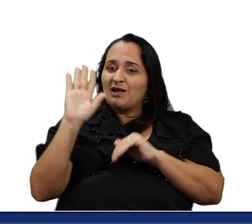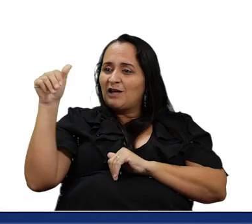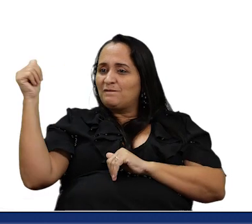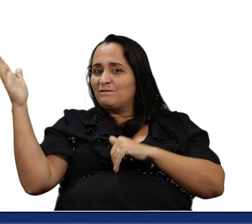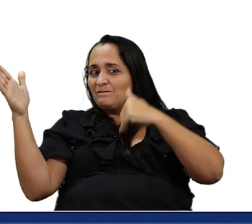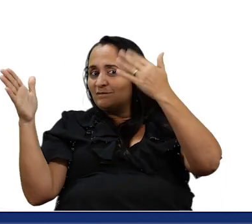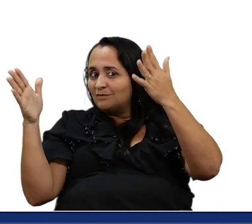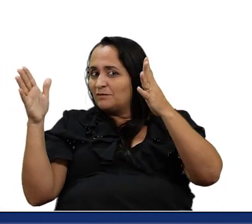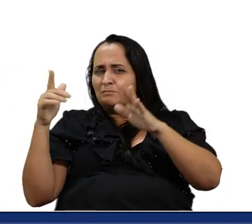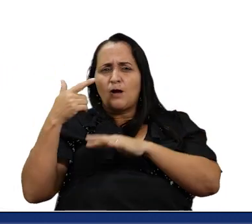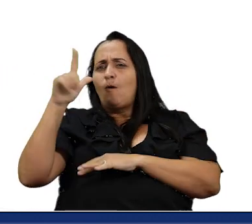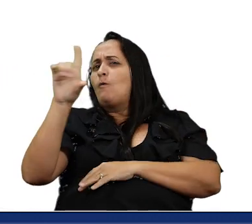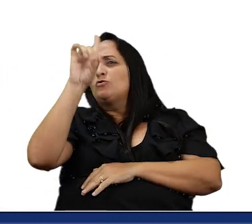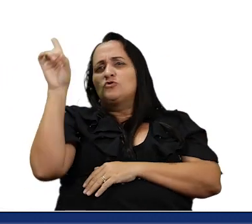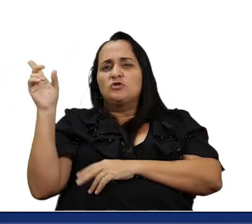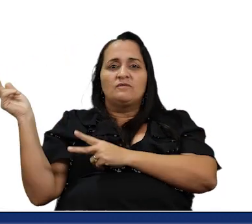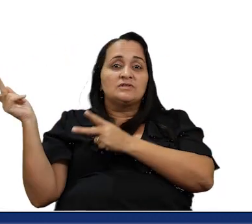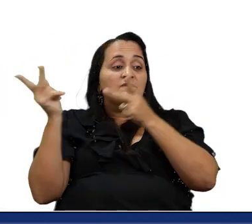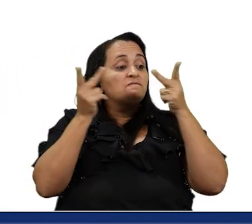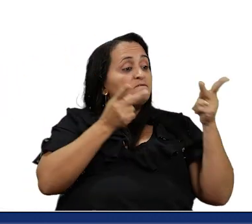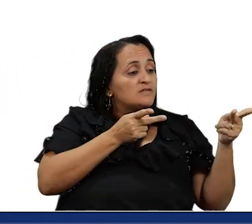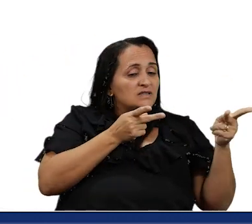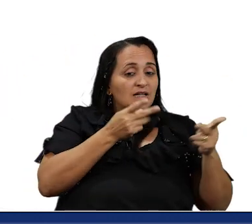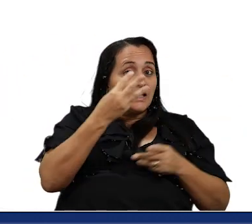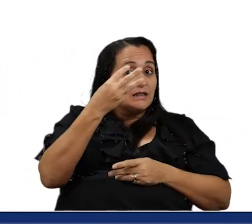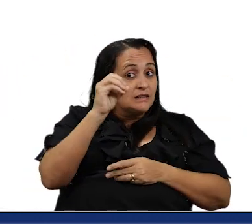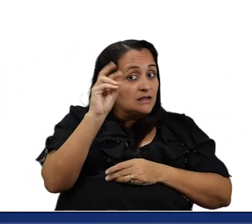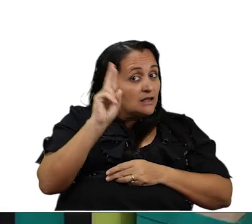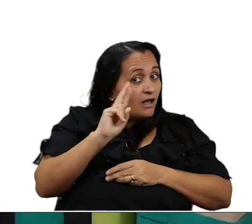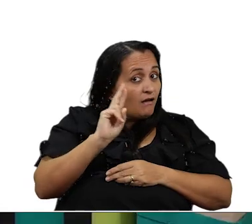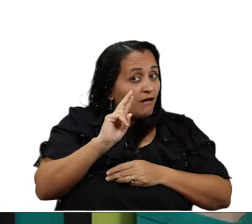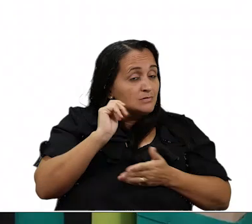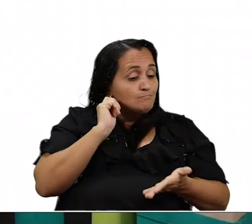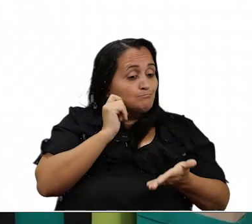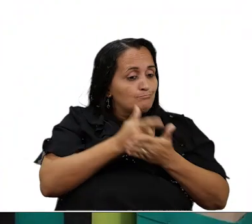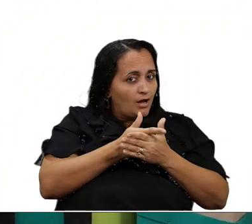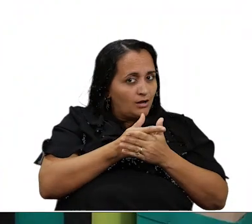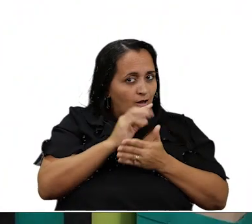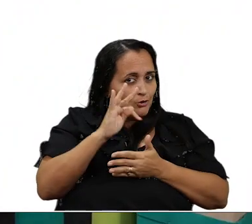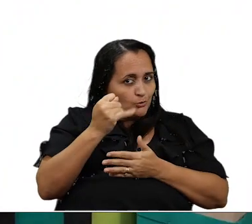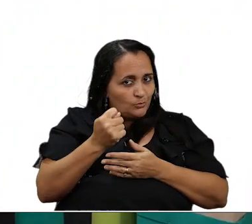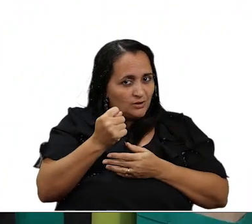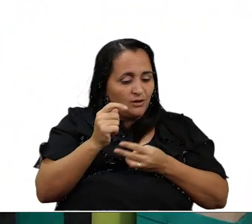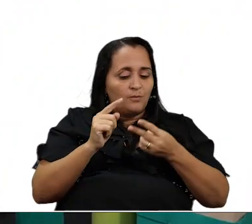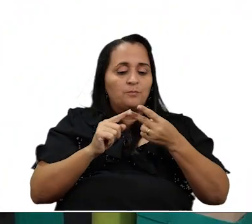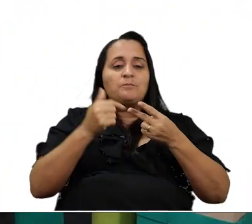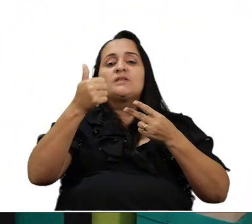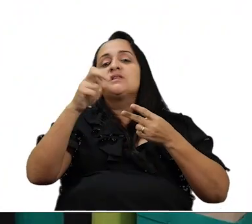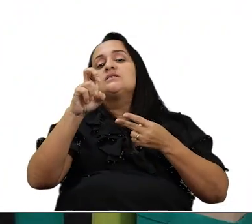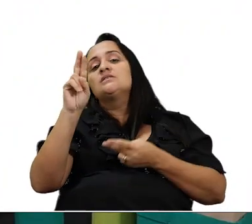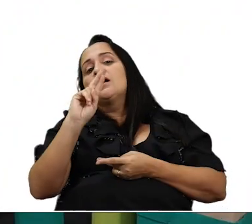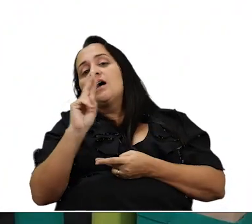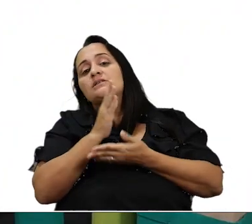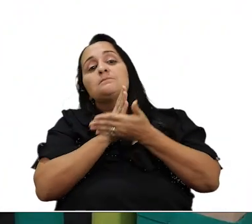os ingressos para a Casa do Carnaval custam 30 inteira e 15,5. Quero que você localize o valor do ingresso